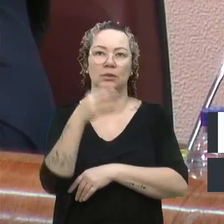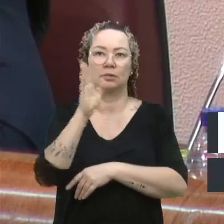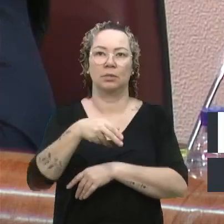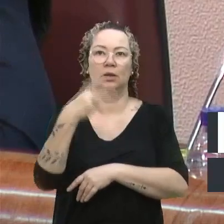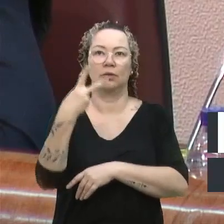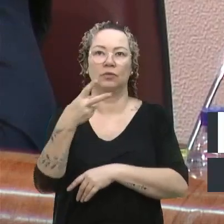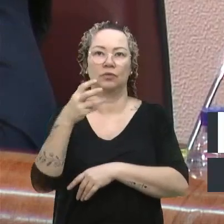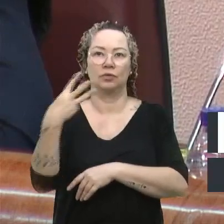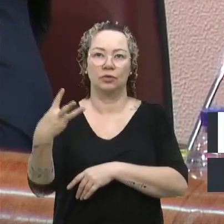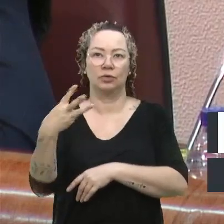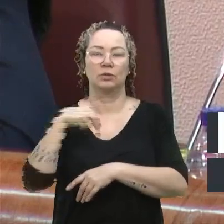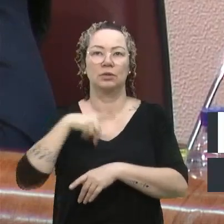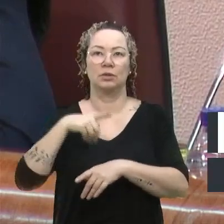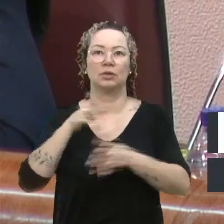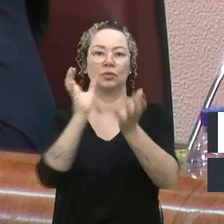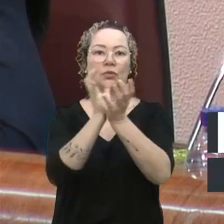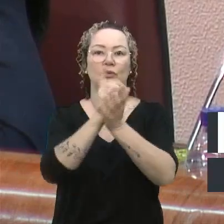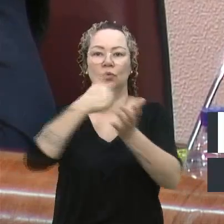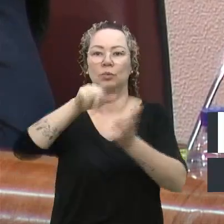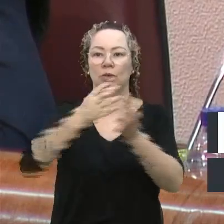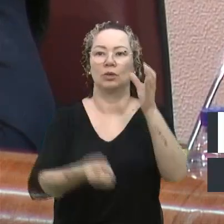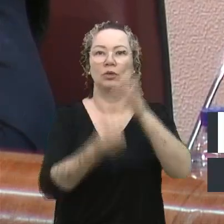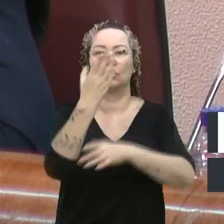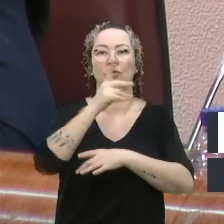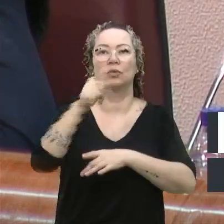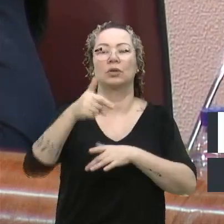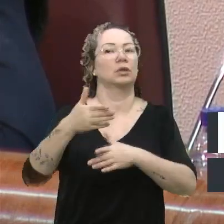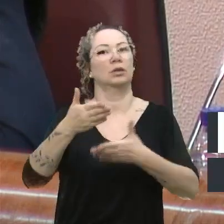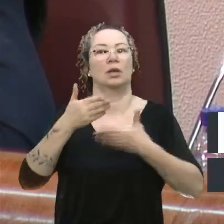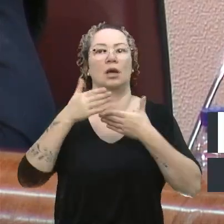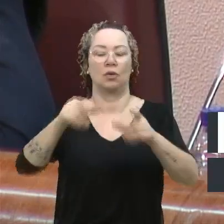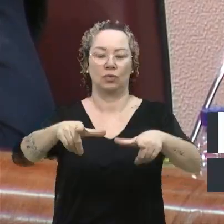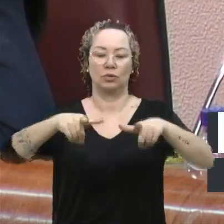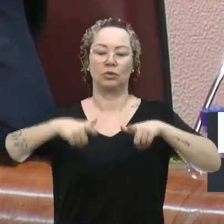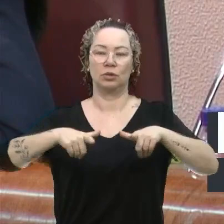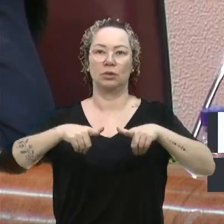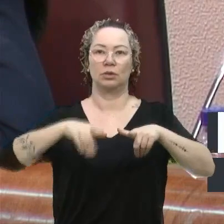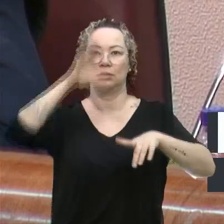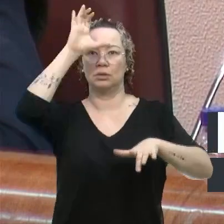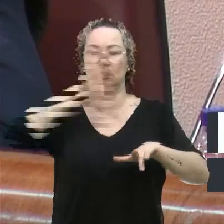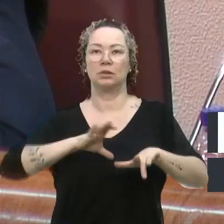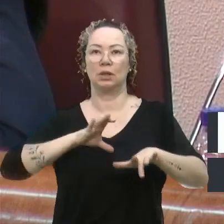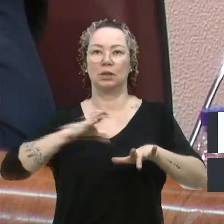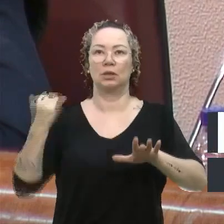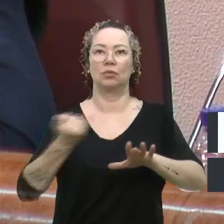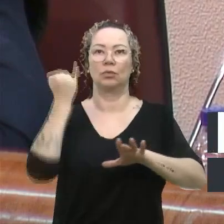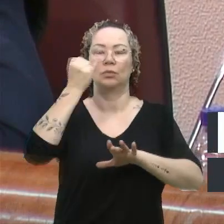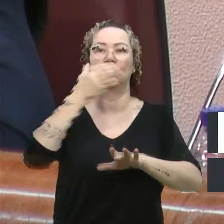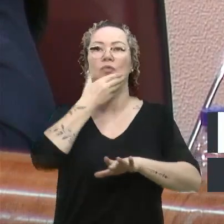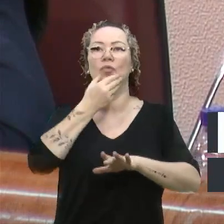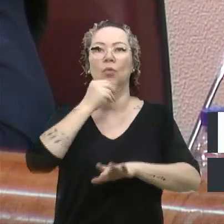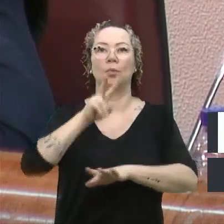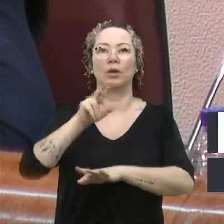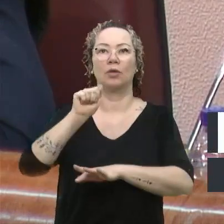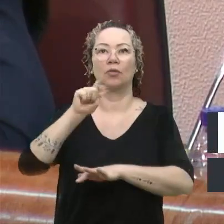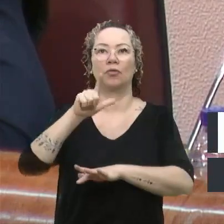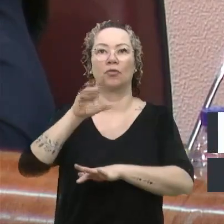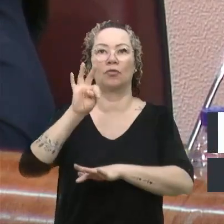223/2023, de autoria coletiva, que concede o título de cidadão emérito ao senhor Walter Humberto Dalzotto